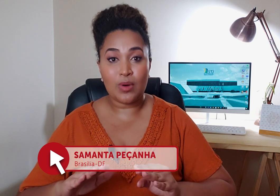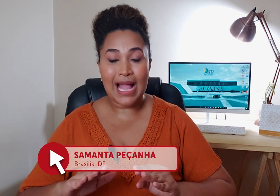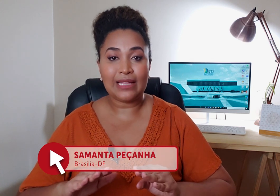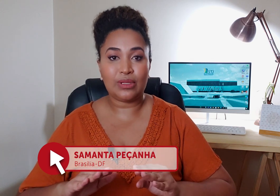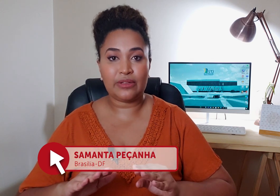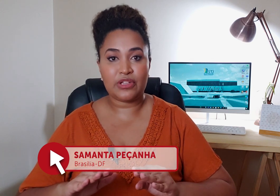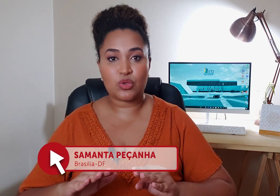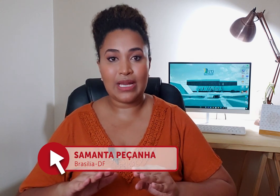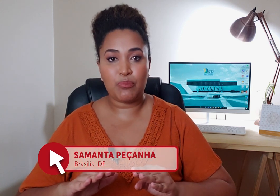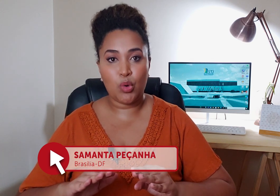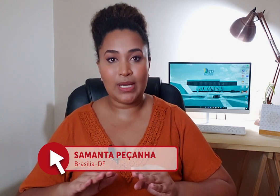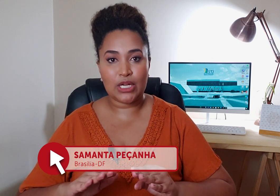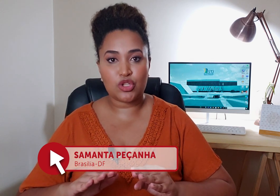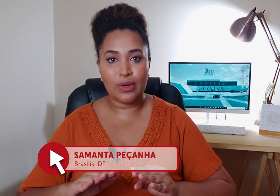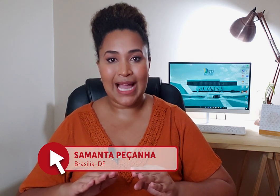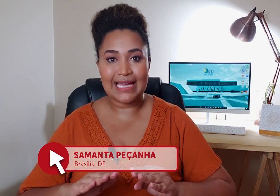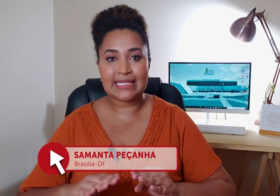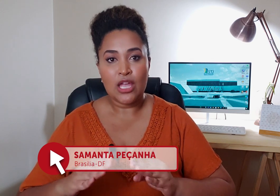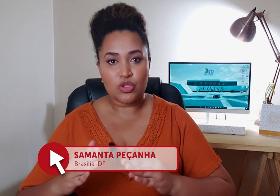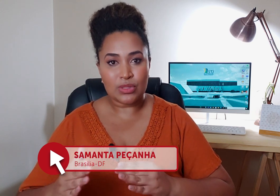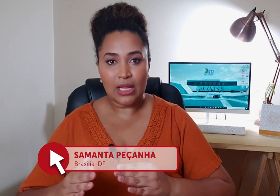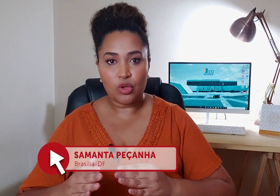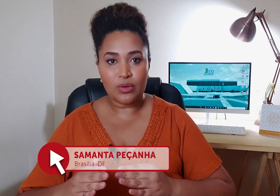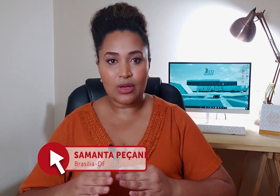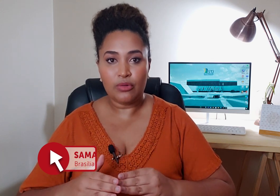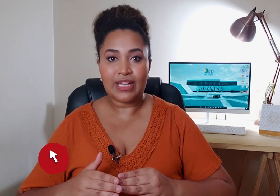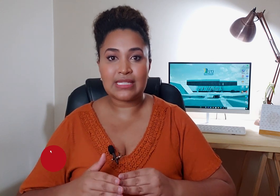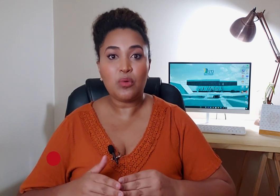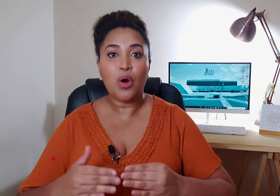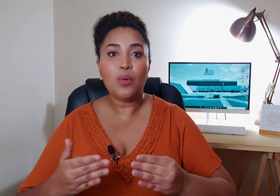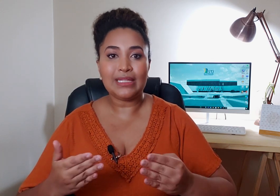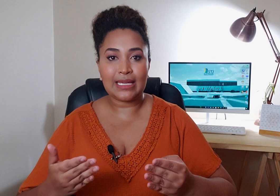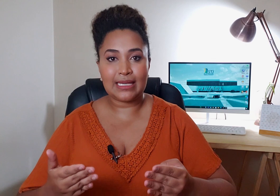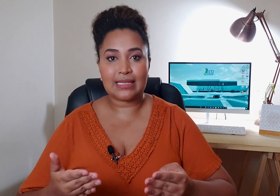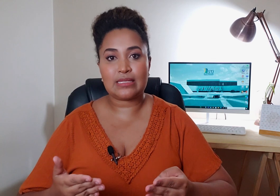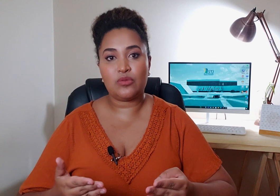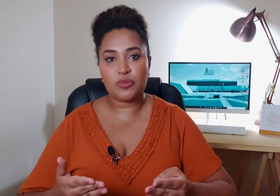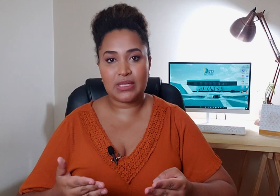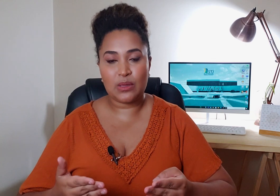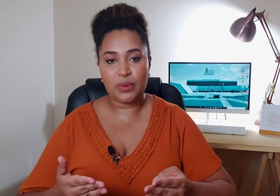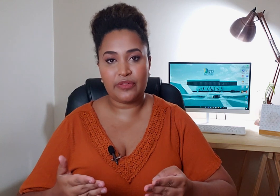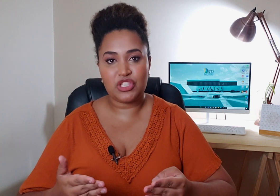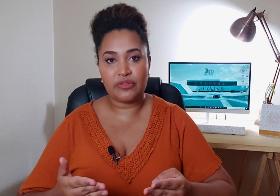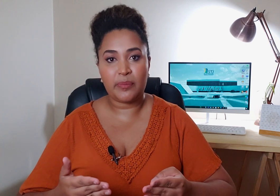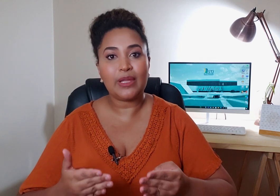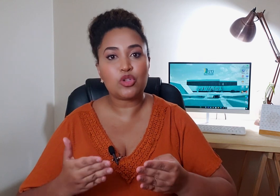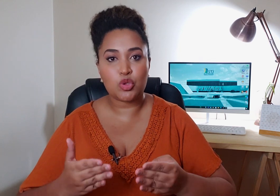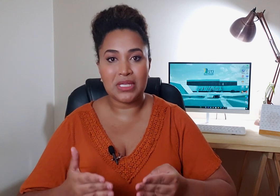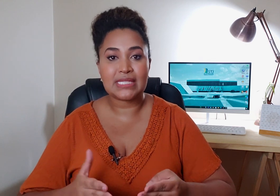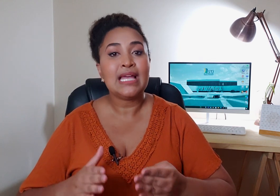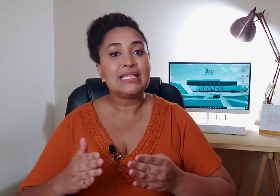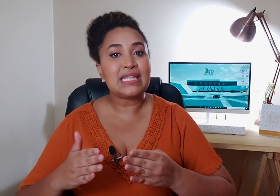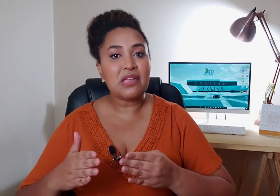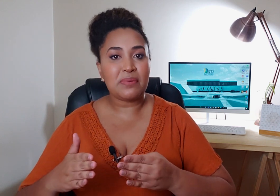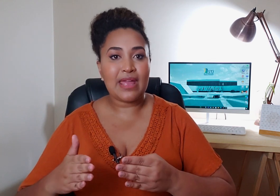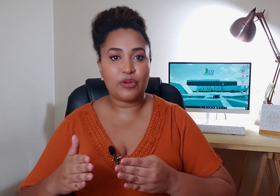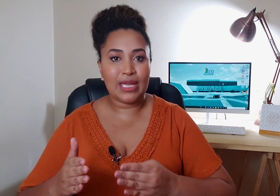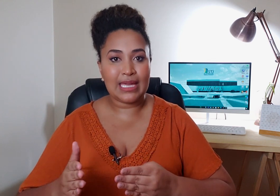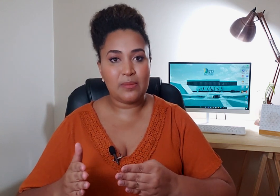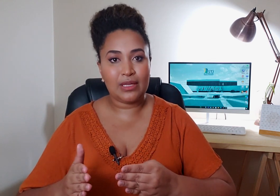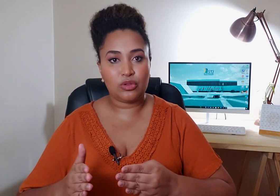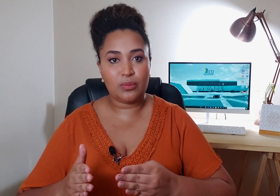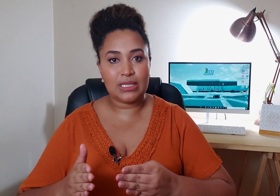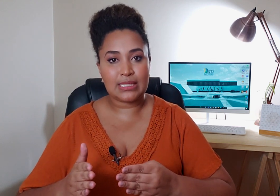caso julgado, a Defensoria Pública de Goiás sustentou que a conversão ou a decretação de prisão preventiva pelo juiz, sem